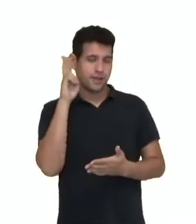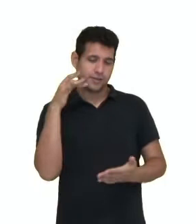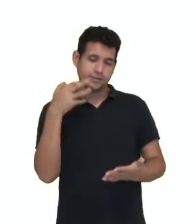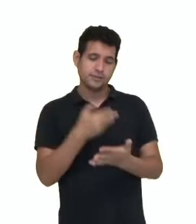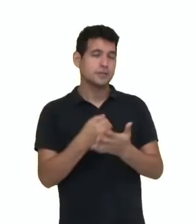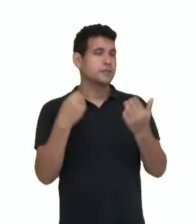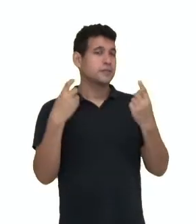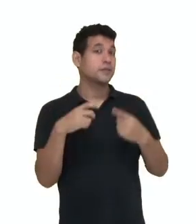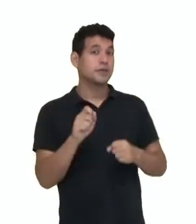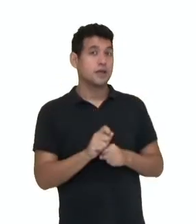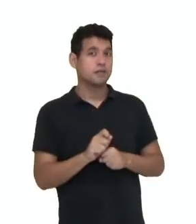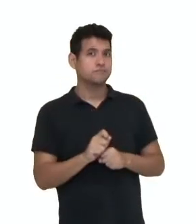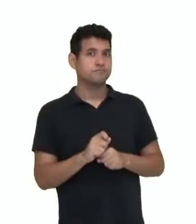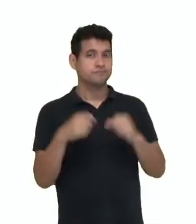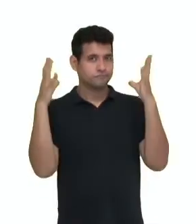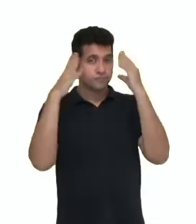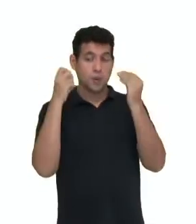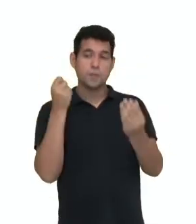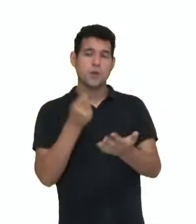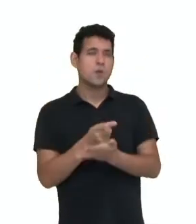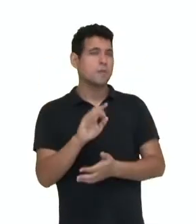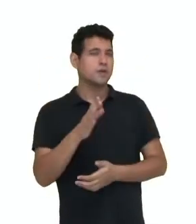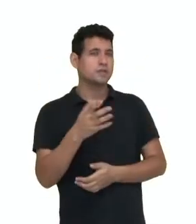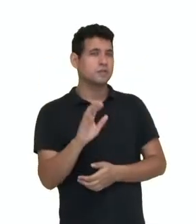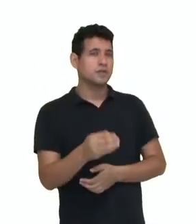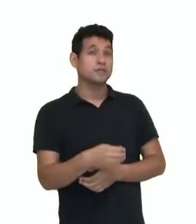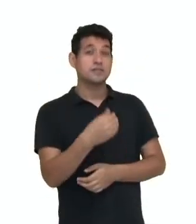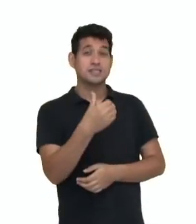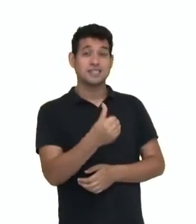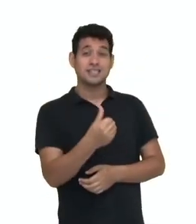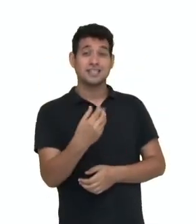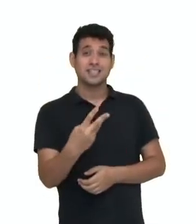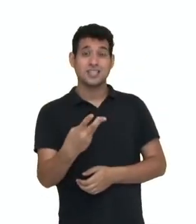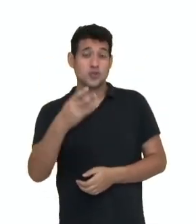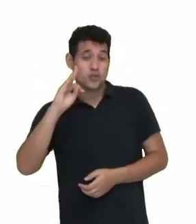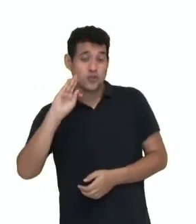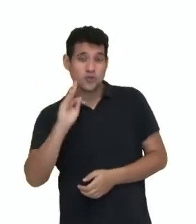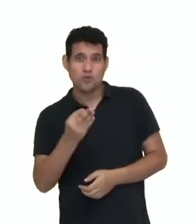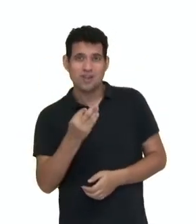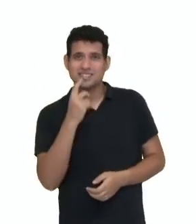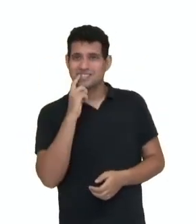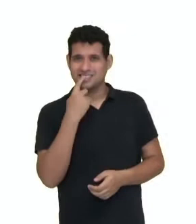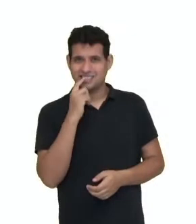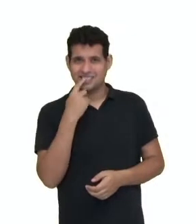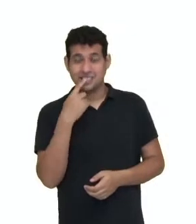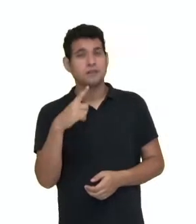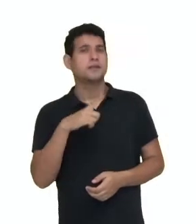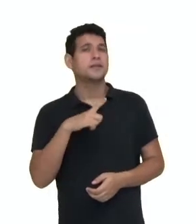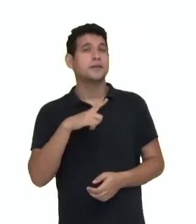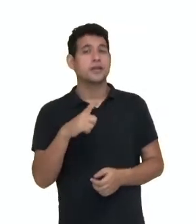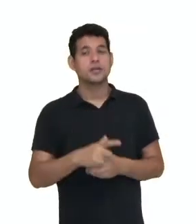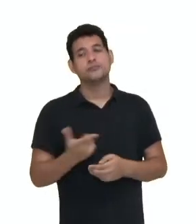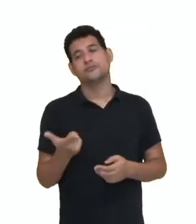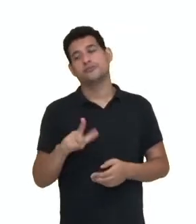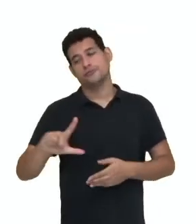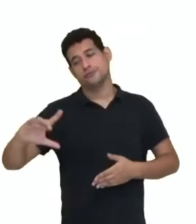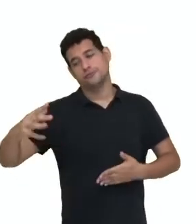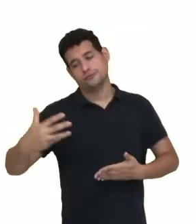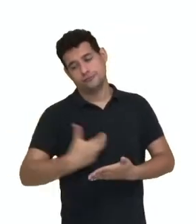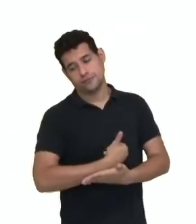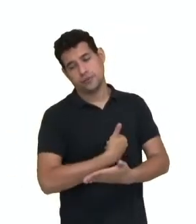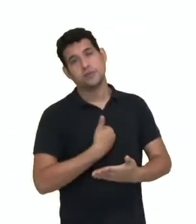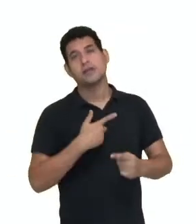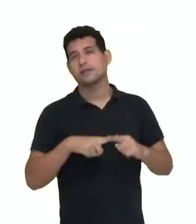que lusitanos pagaram o equivalente a 63 toneladas de ouro para ter a região de volta, mesmo